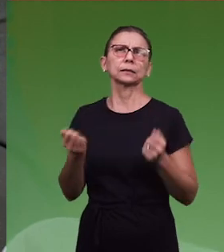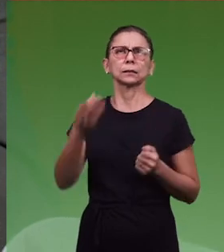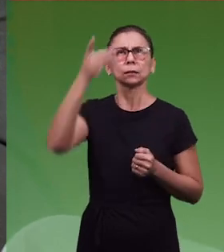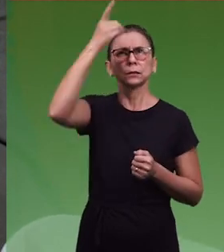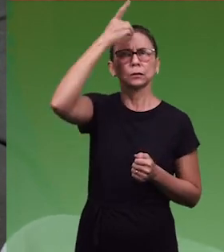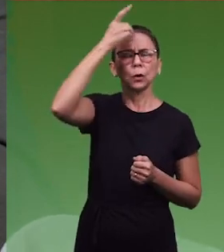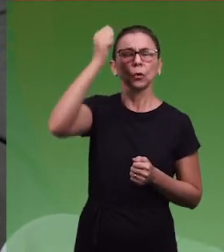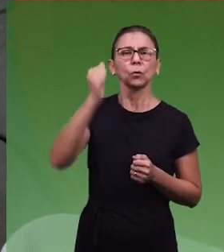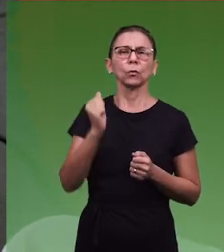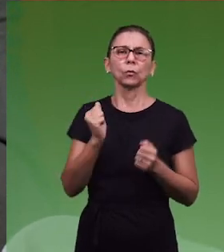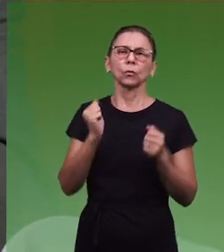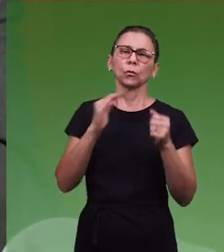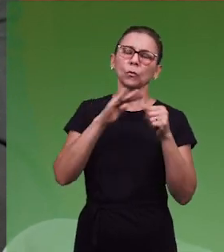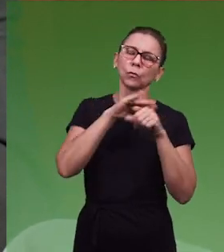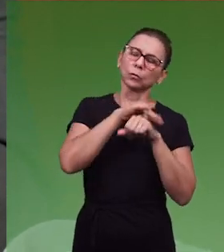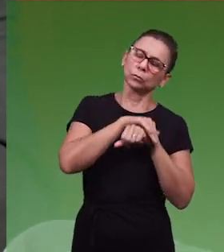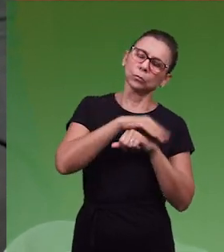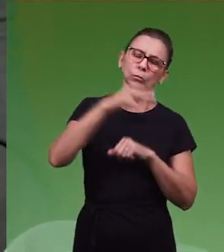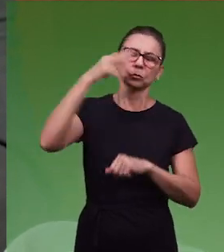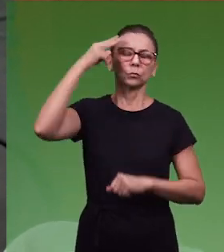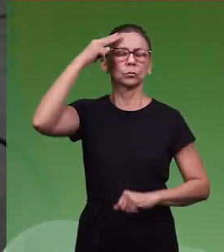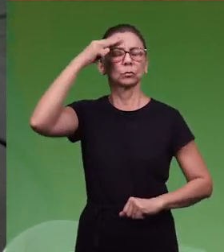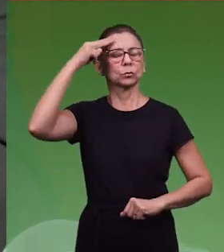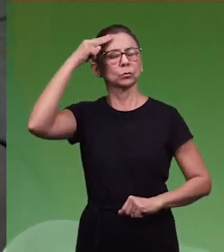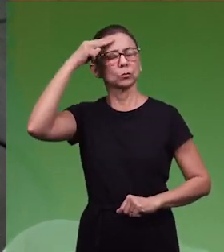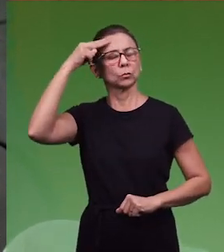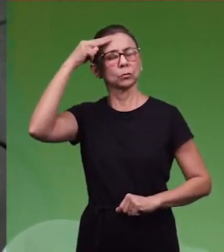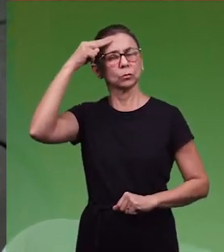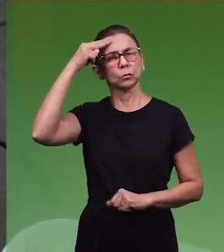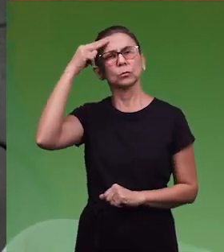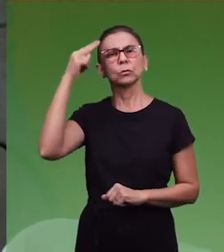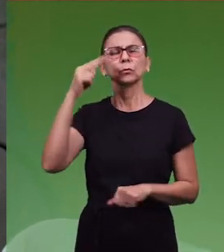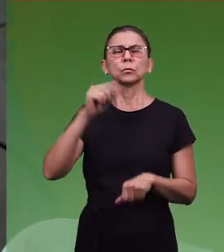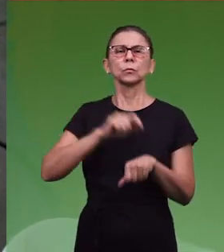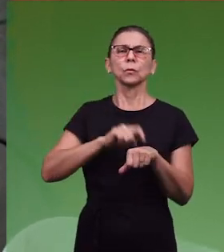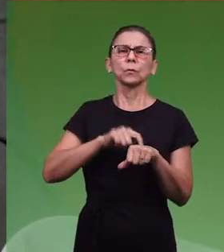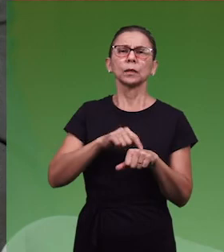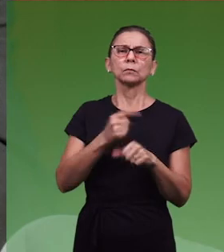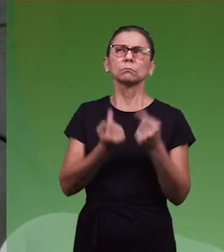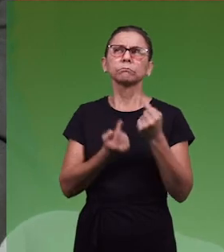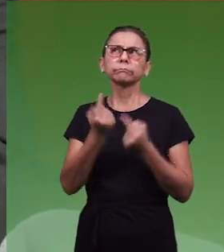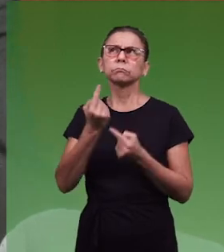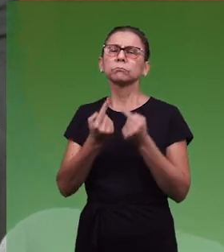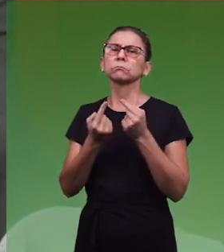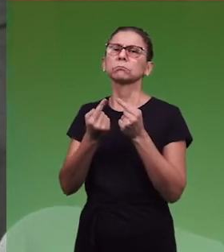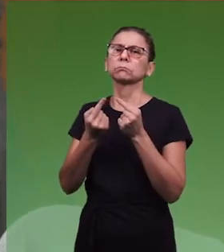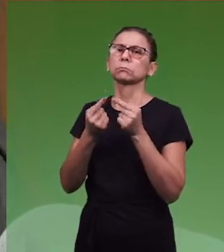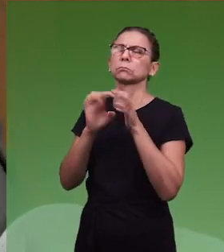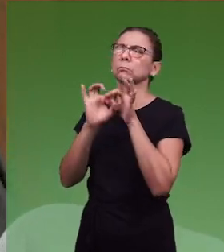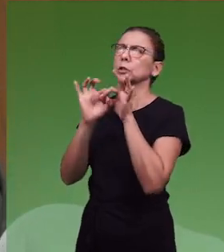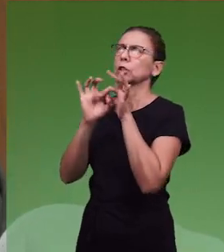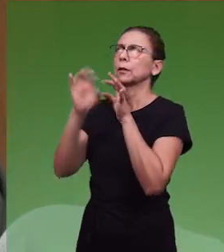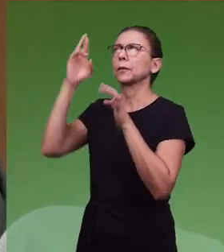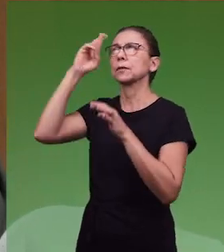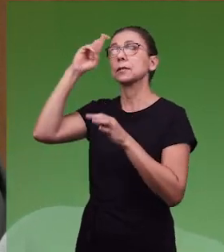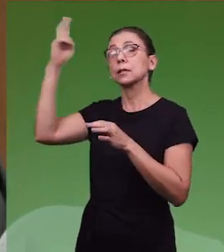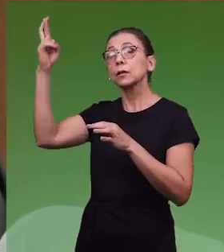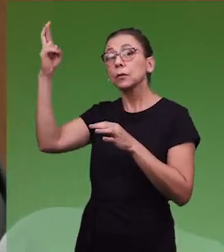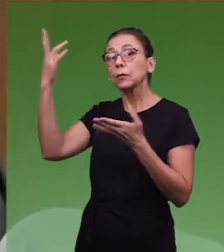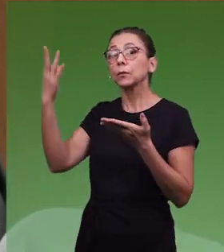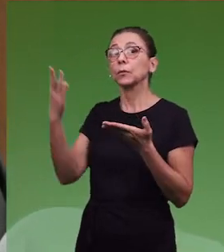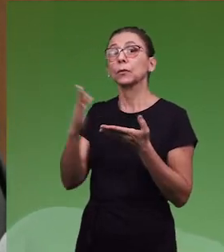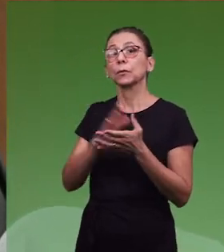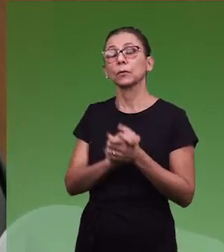concedeu à noite, aqueles momentos a sós com o Senhor que cada um tem, aquilo que o Senhor revelou para o